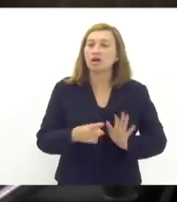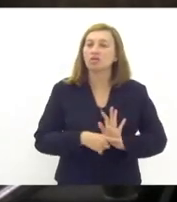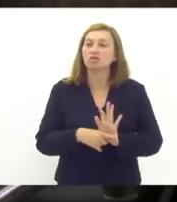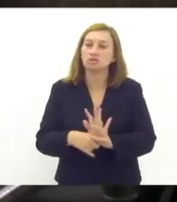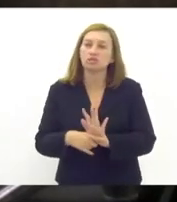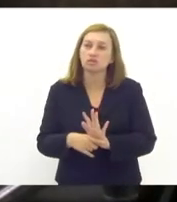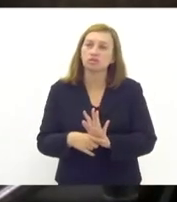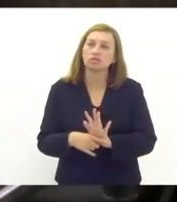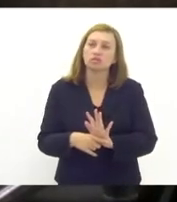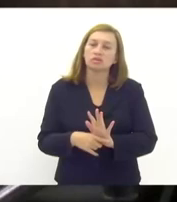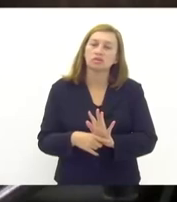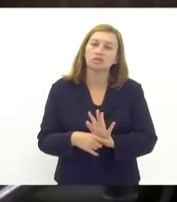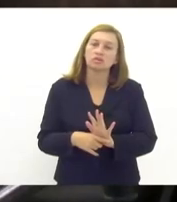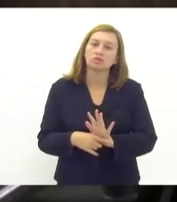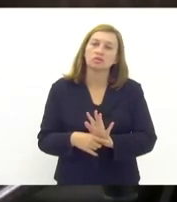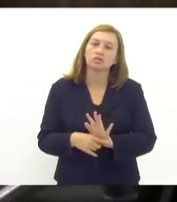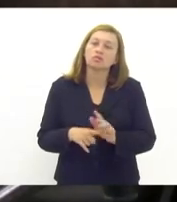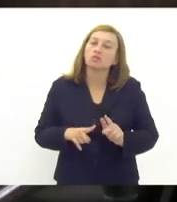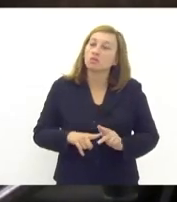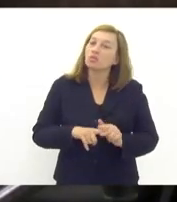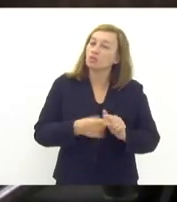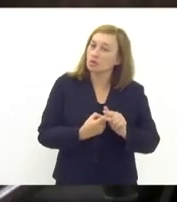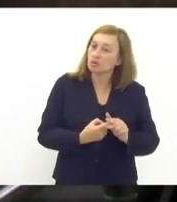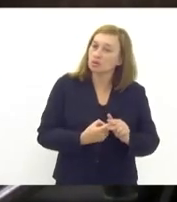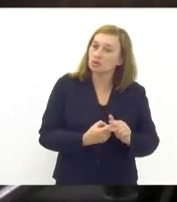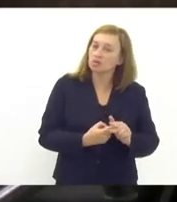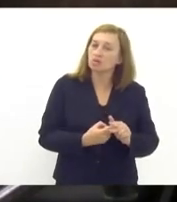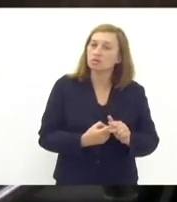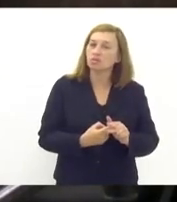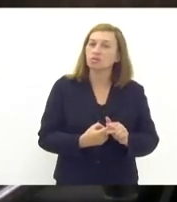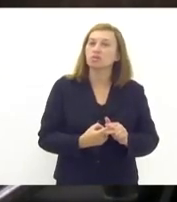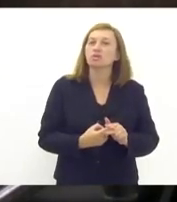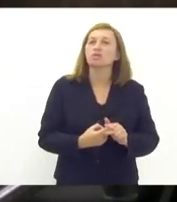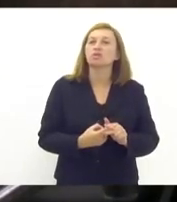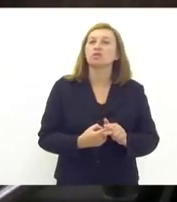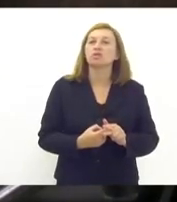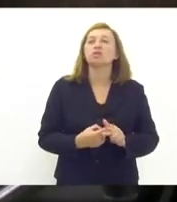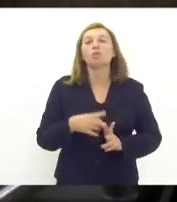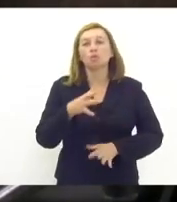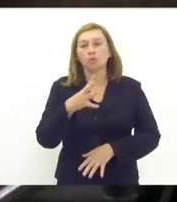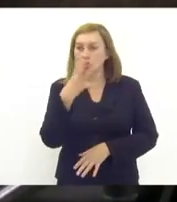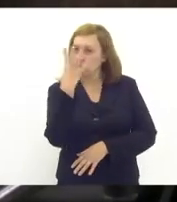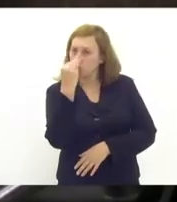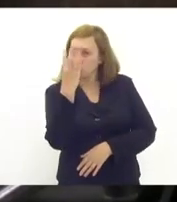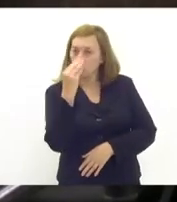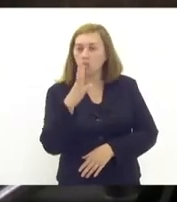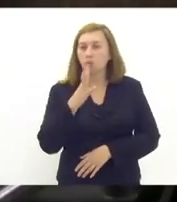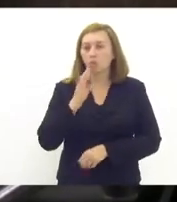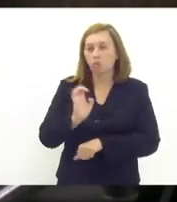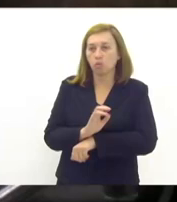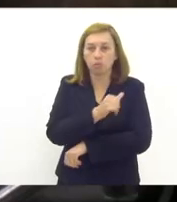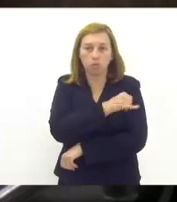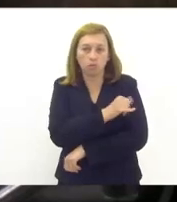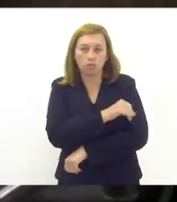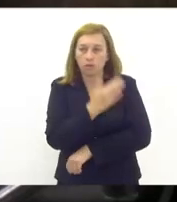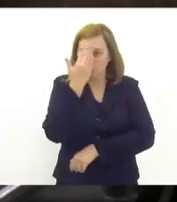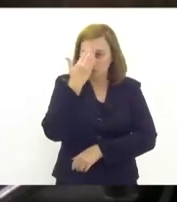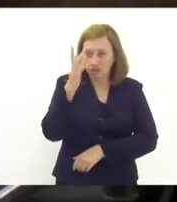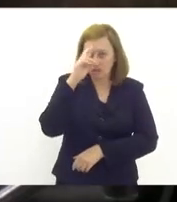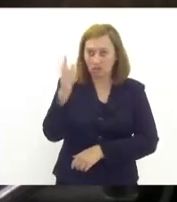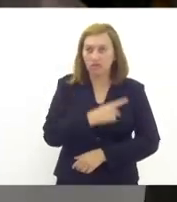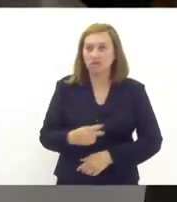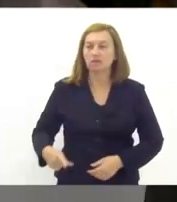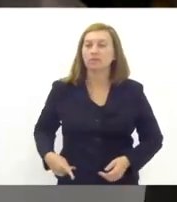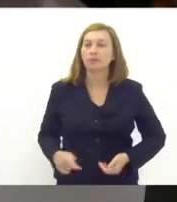a devida correção para esse dilema que é o reconhecimento fotográfico no Estado do Rio de Janeiro. Obrigado,